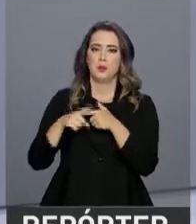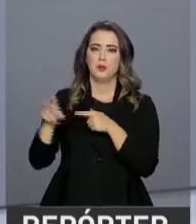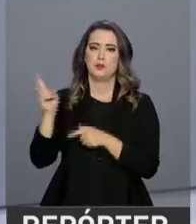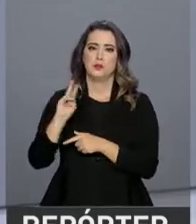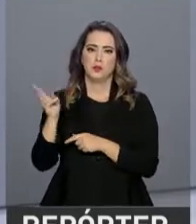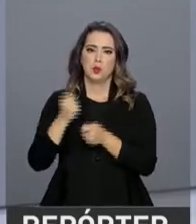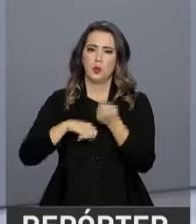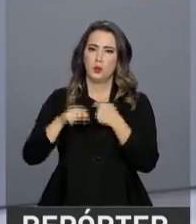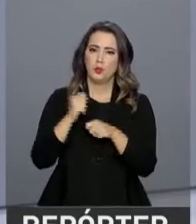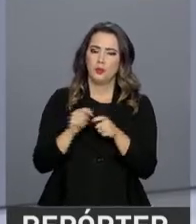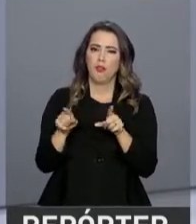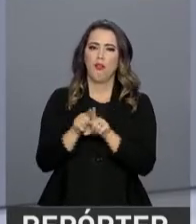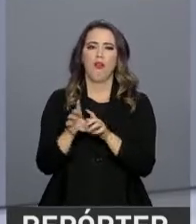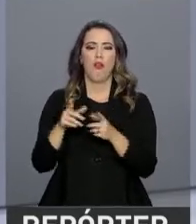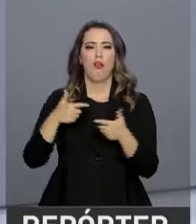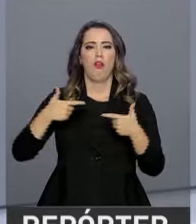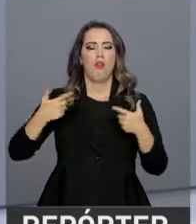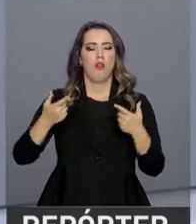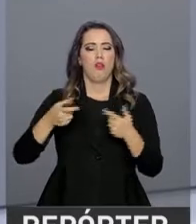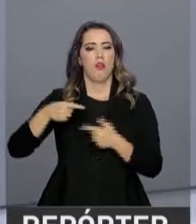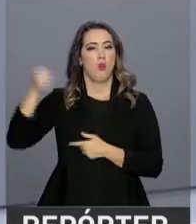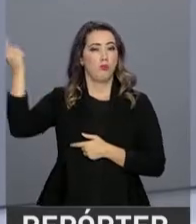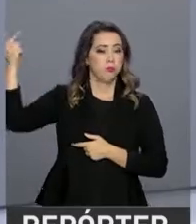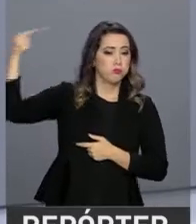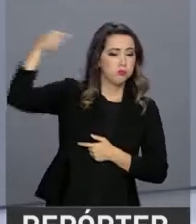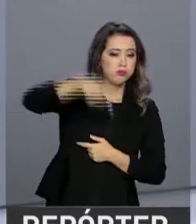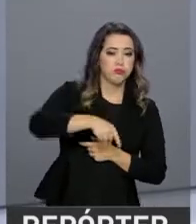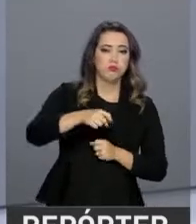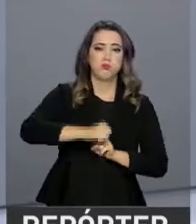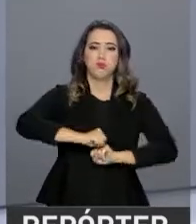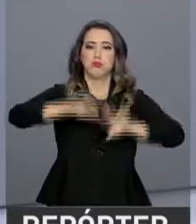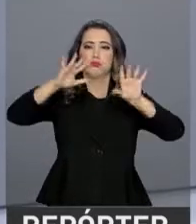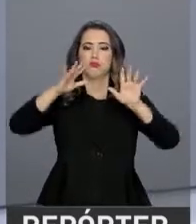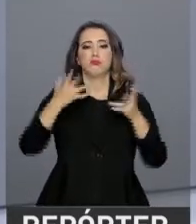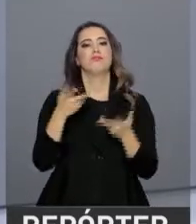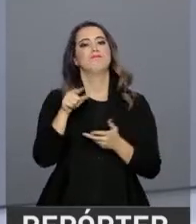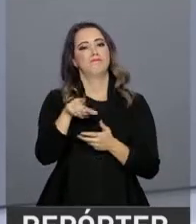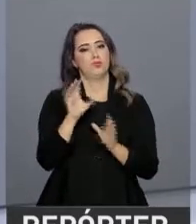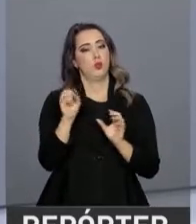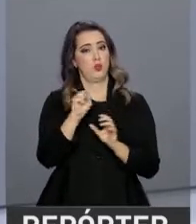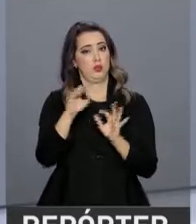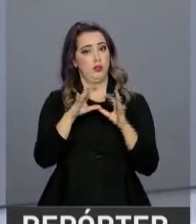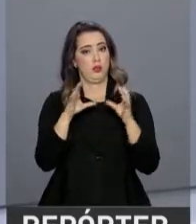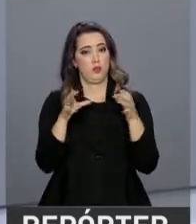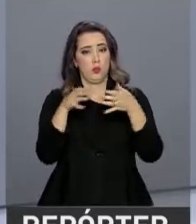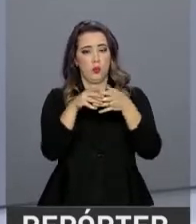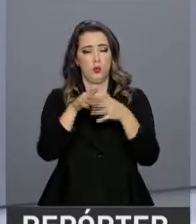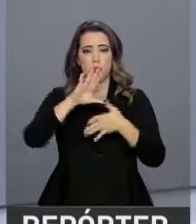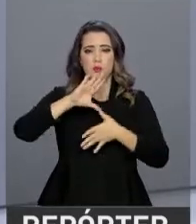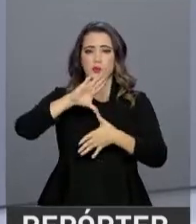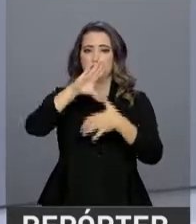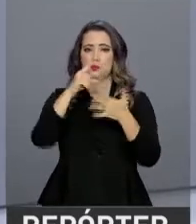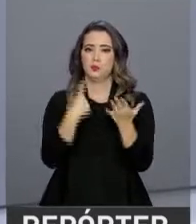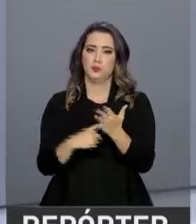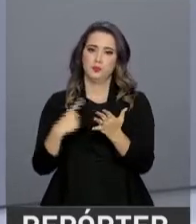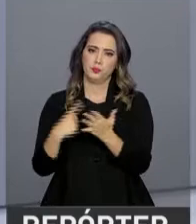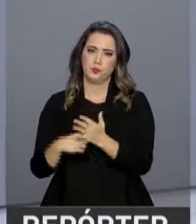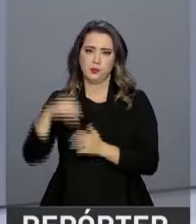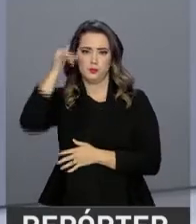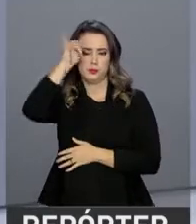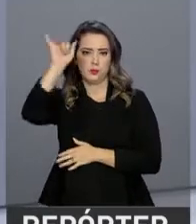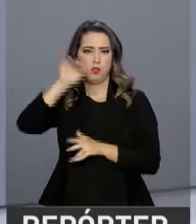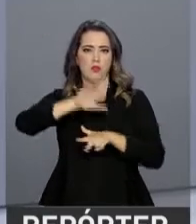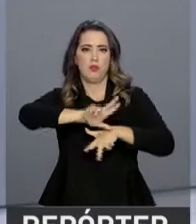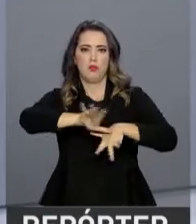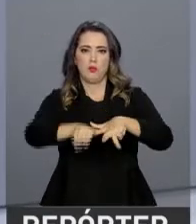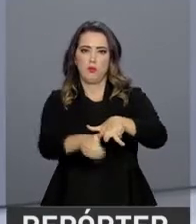foram alguns dos assuntos em destaque na oitava cúpula das américas e o compromisso continental de combater a corrupção